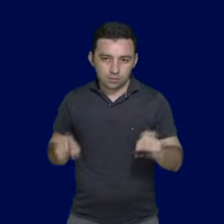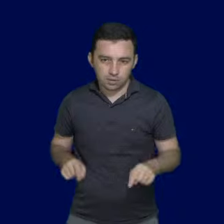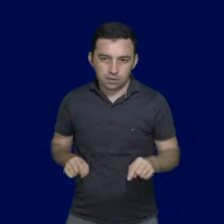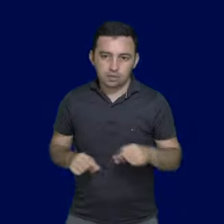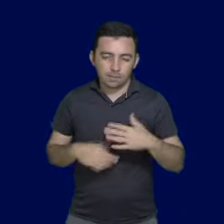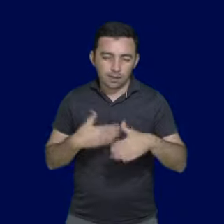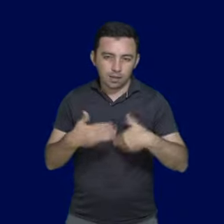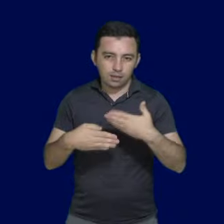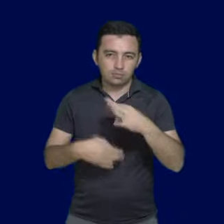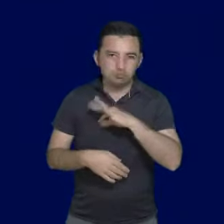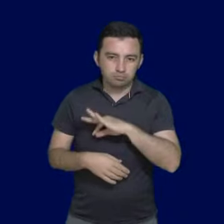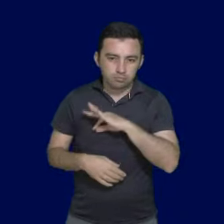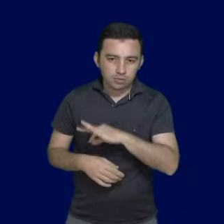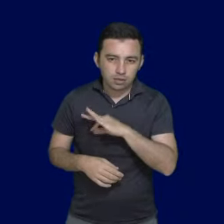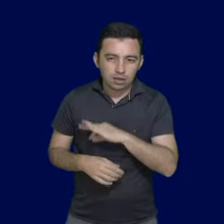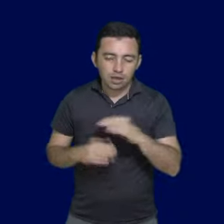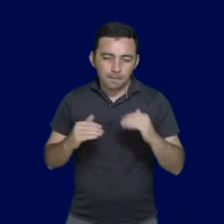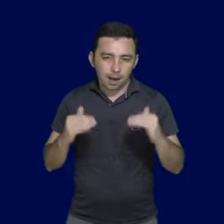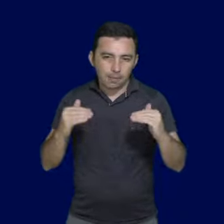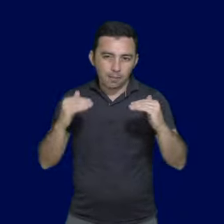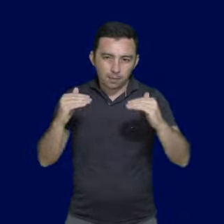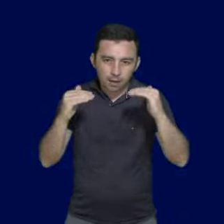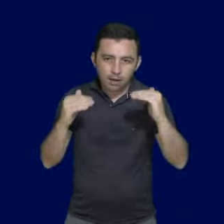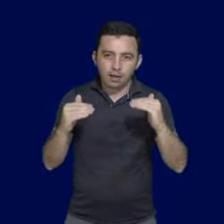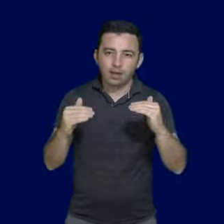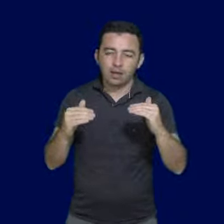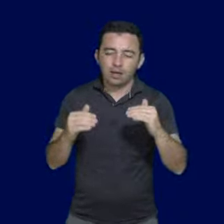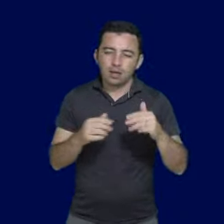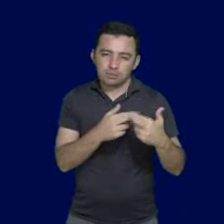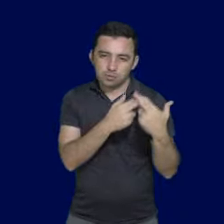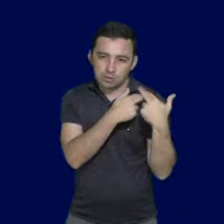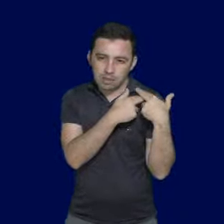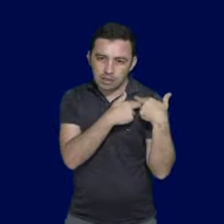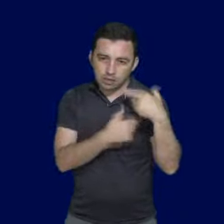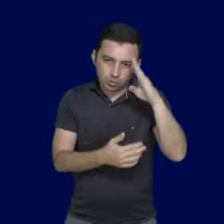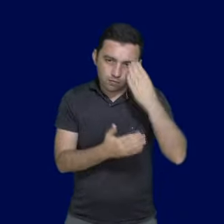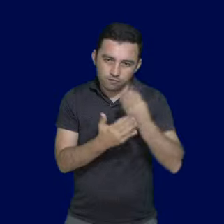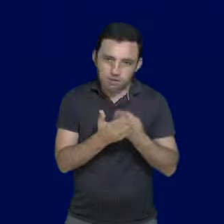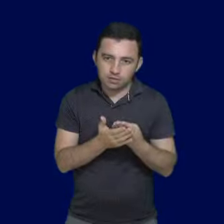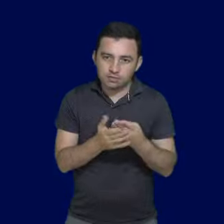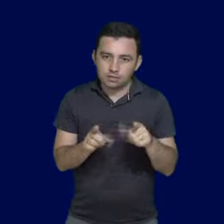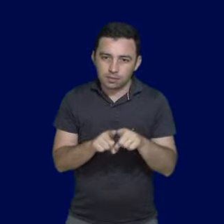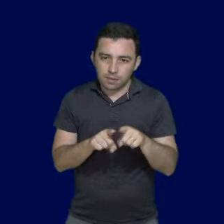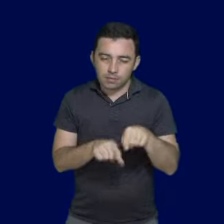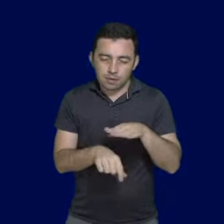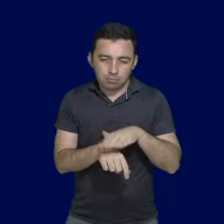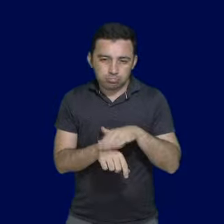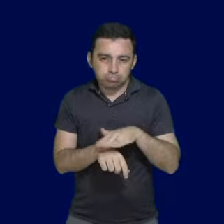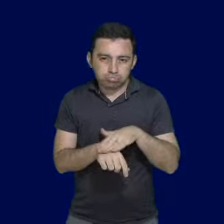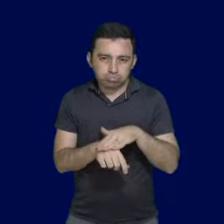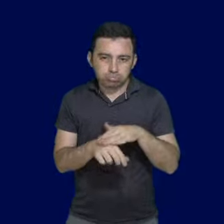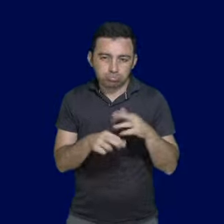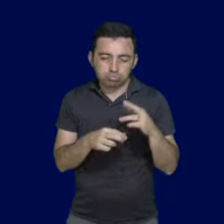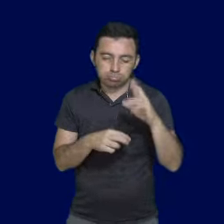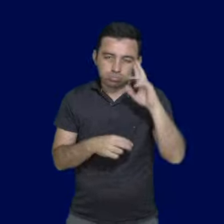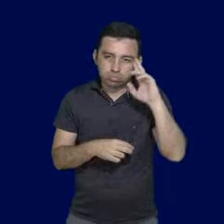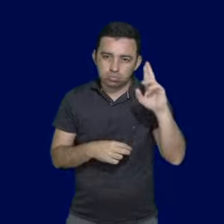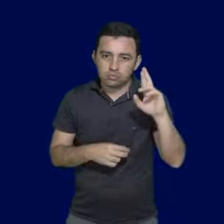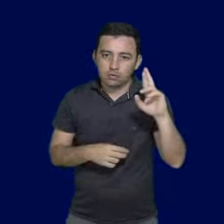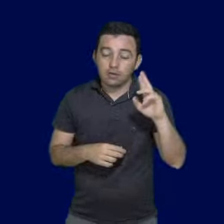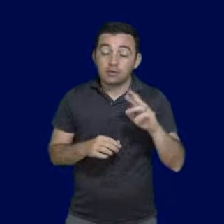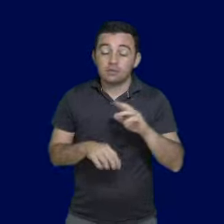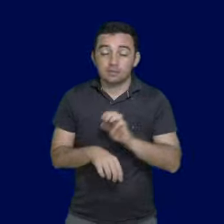os cargos, as classes de cargos, as funções de confiança e atribuições dos servidores da Assembleia Legislativa do Estado de Santa Catarina